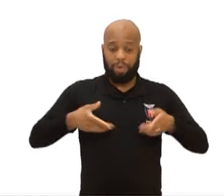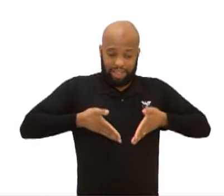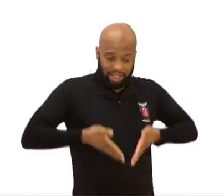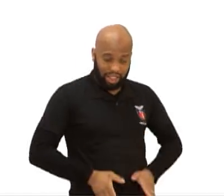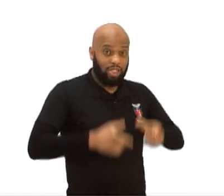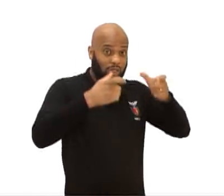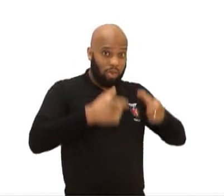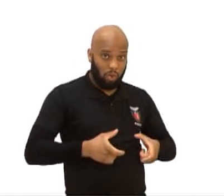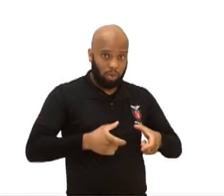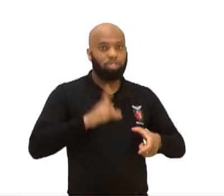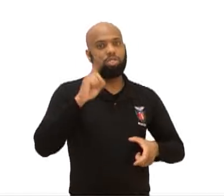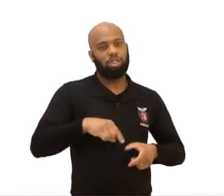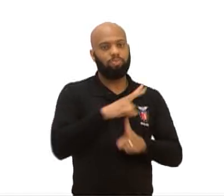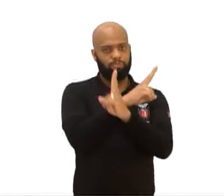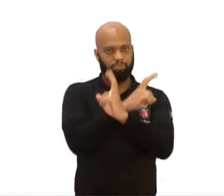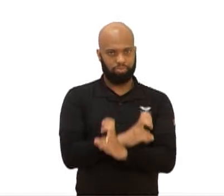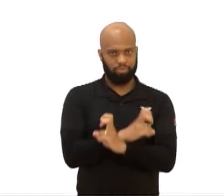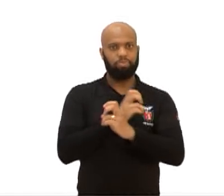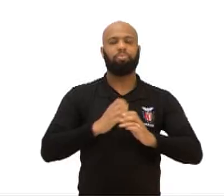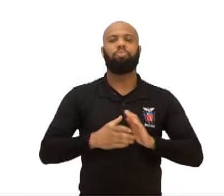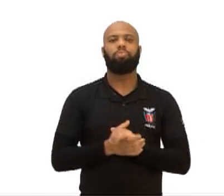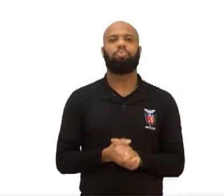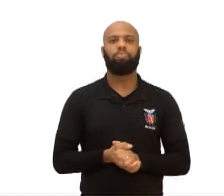era australiano.